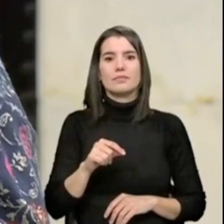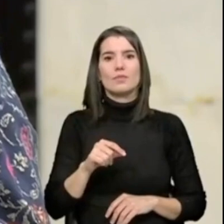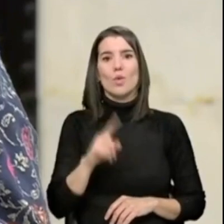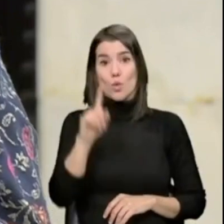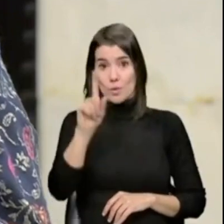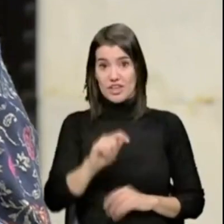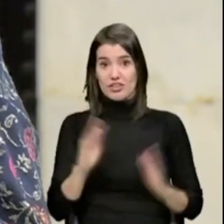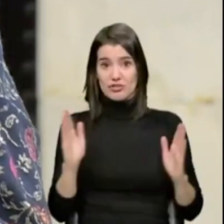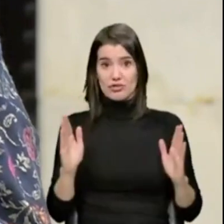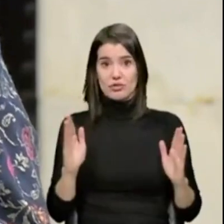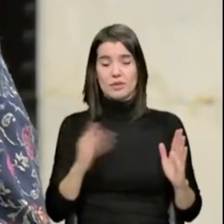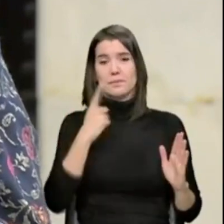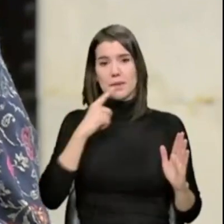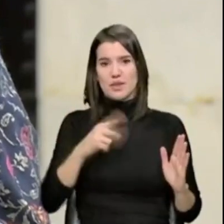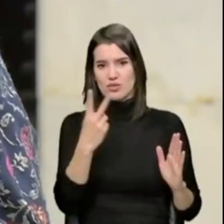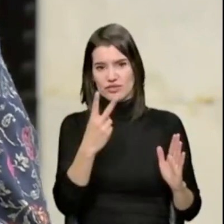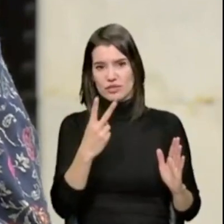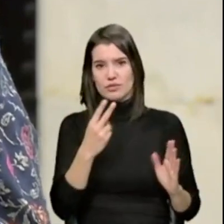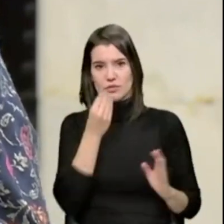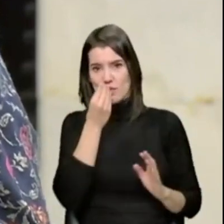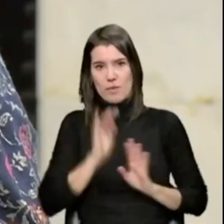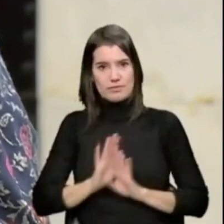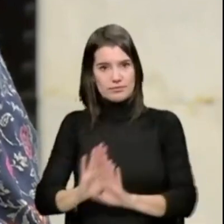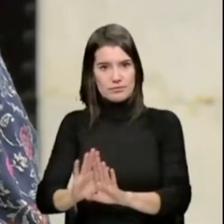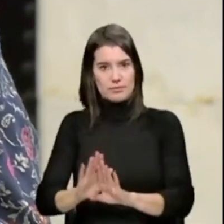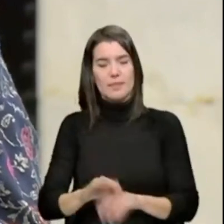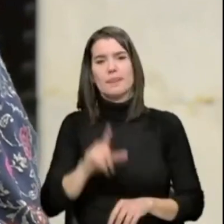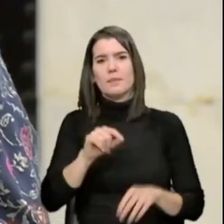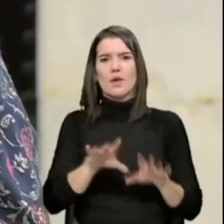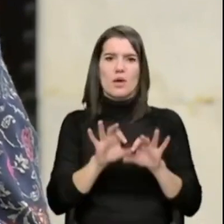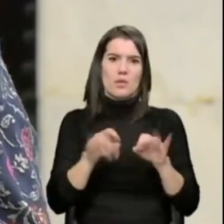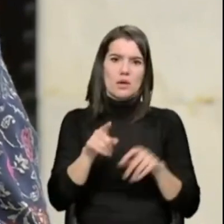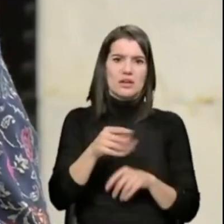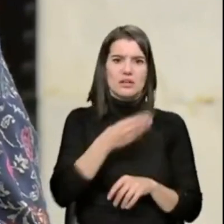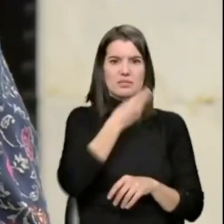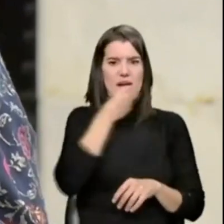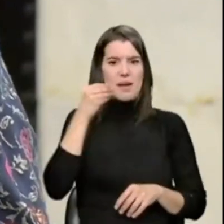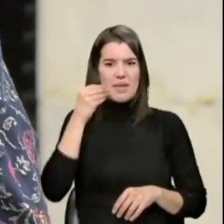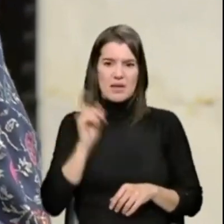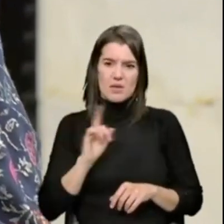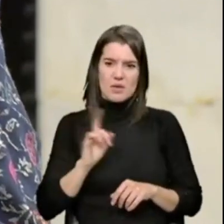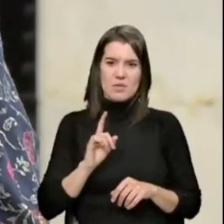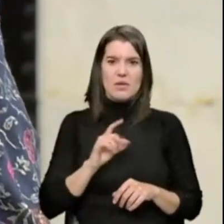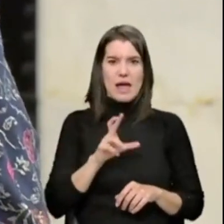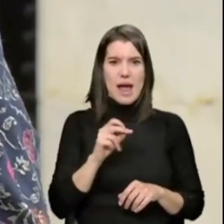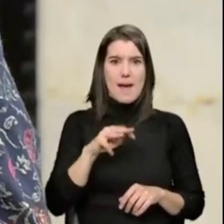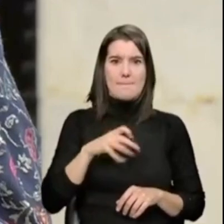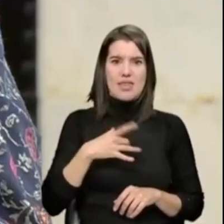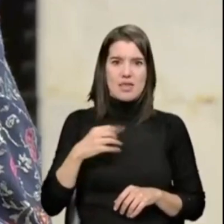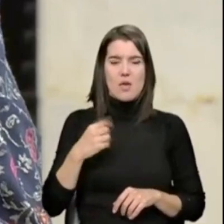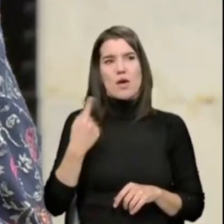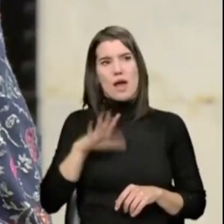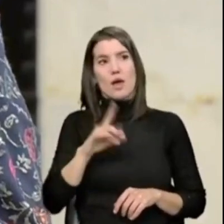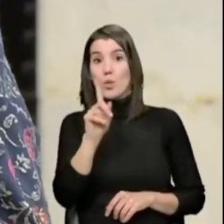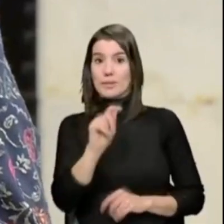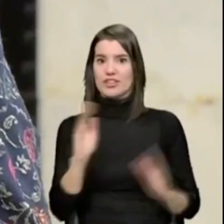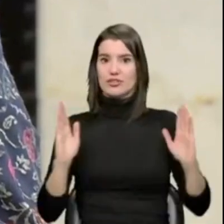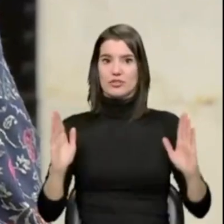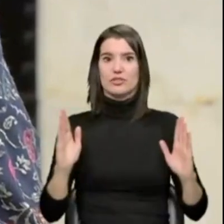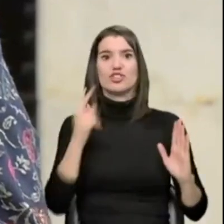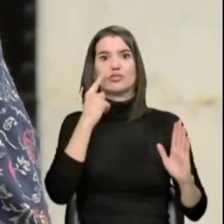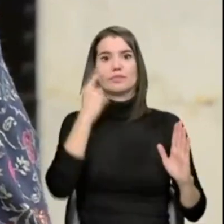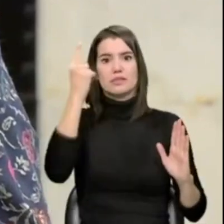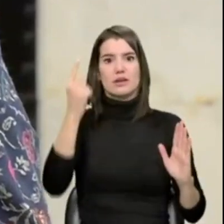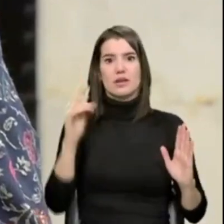mês, mas também temos um mês, igual ao Ramadão, não tão específico, mas temos um mês em que é um mês